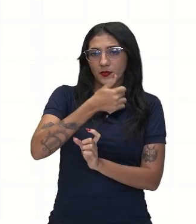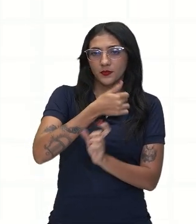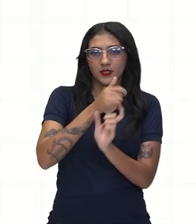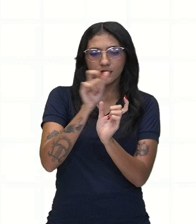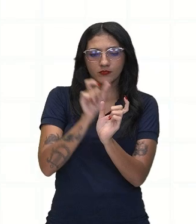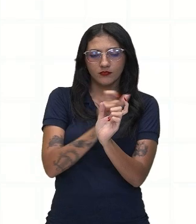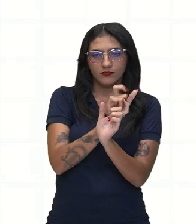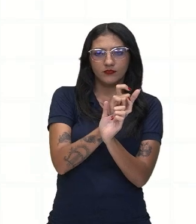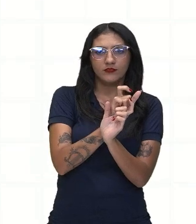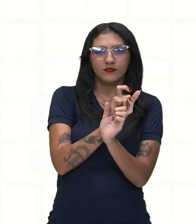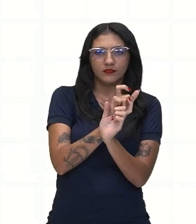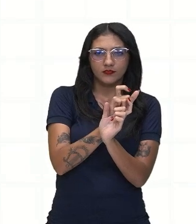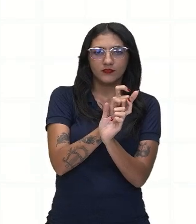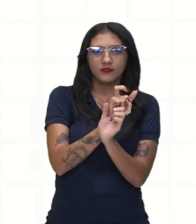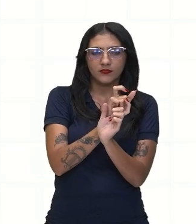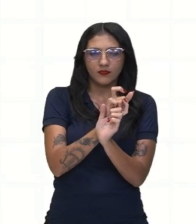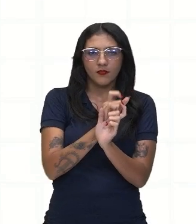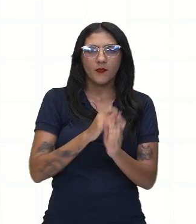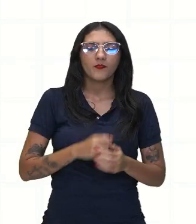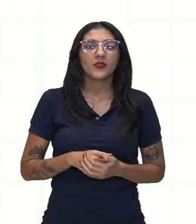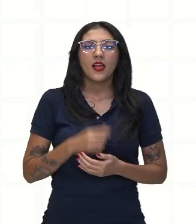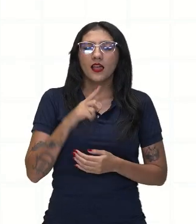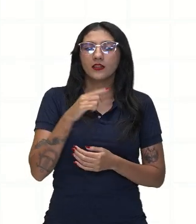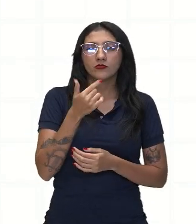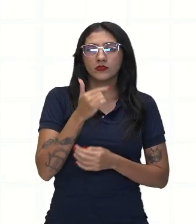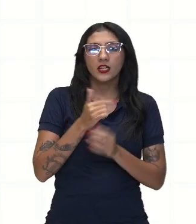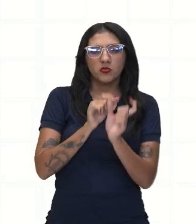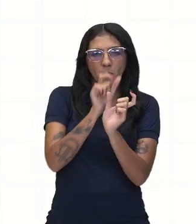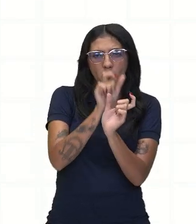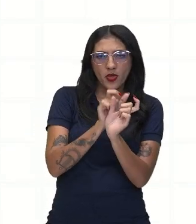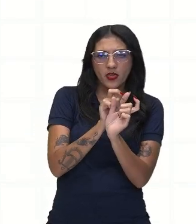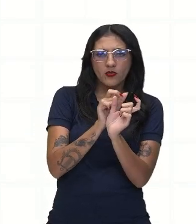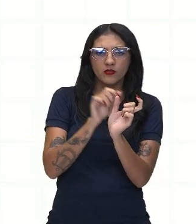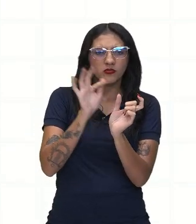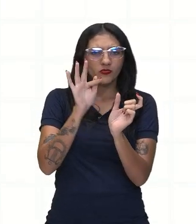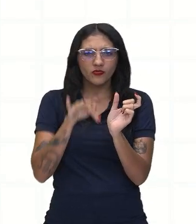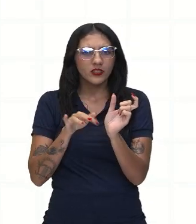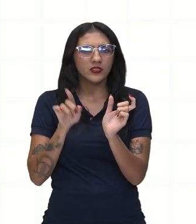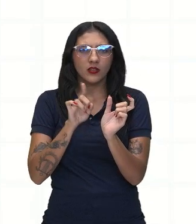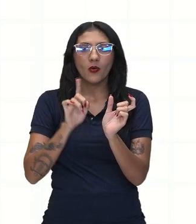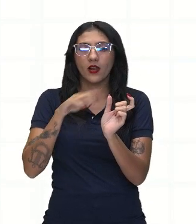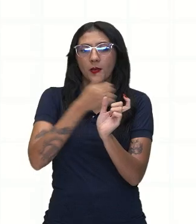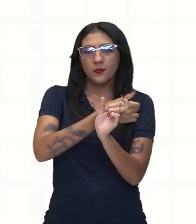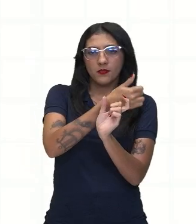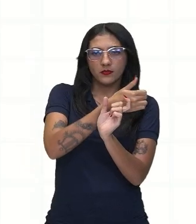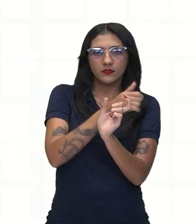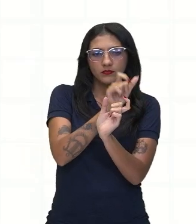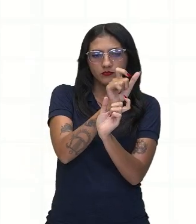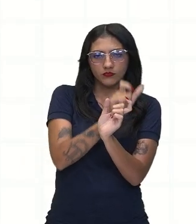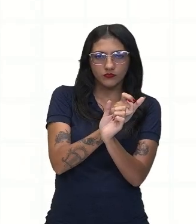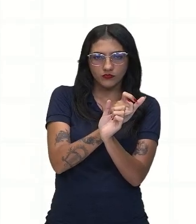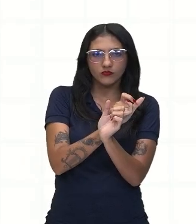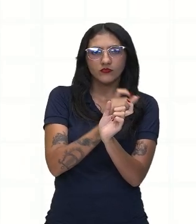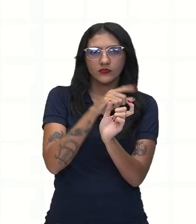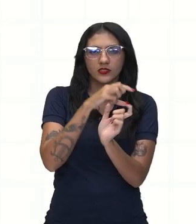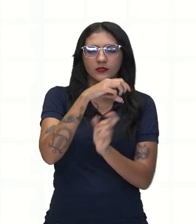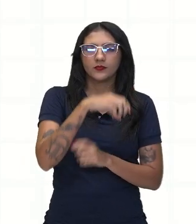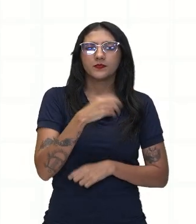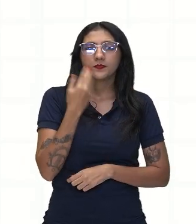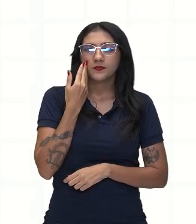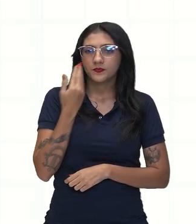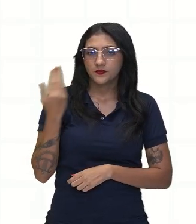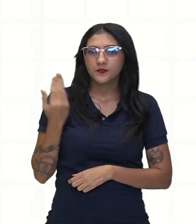Ela não vai ser nem a última, nem a penúltima. Ela vai ser a antepenúltima. Isso mesmo. Quando ela